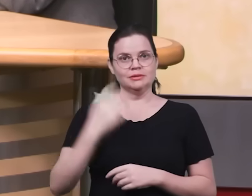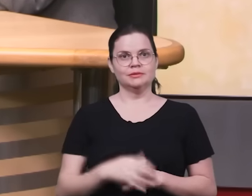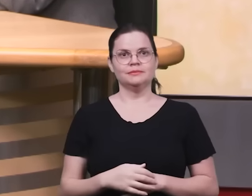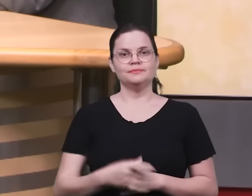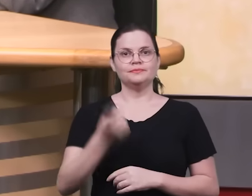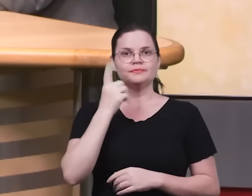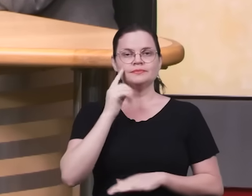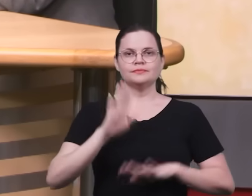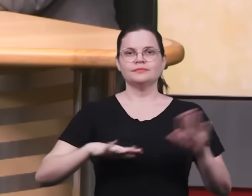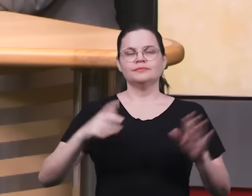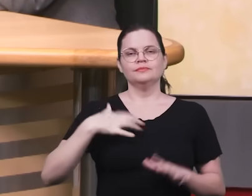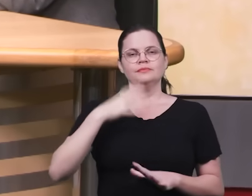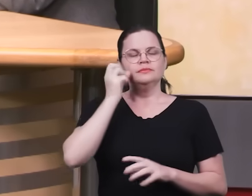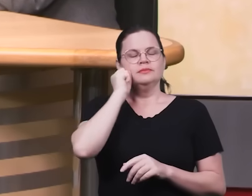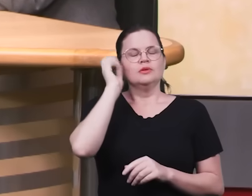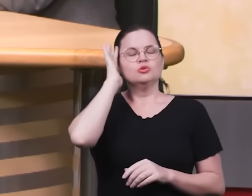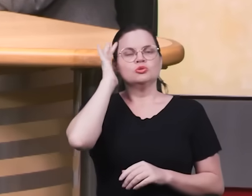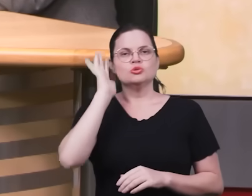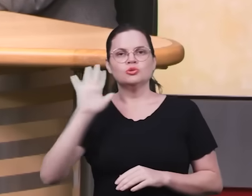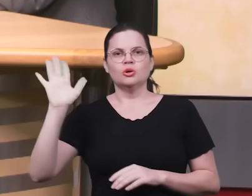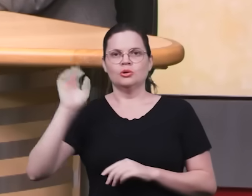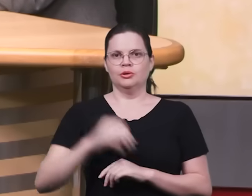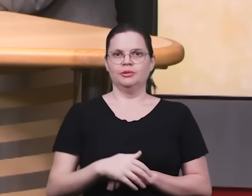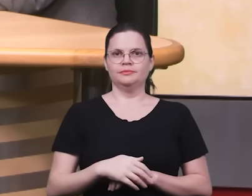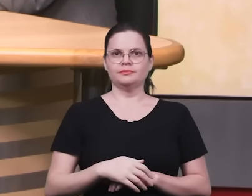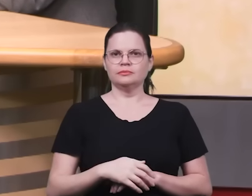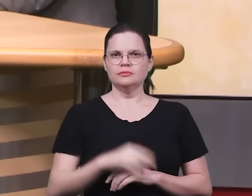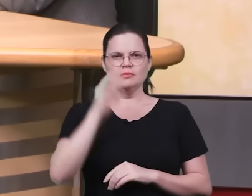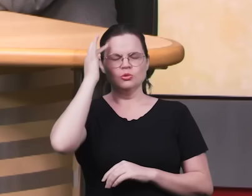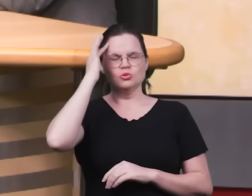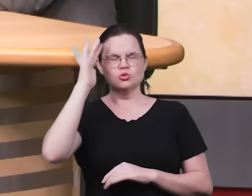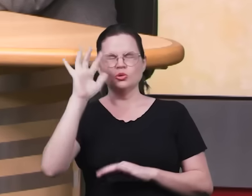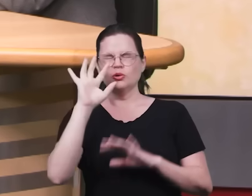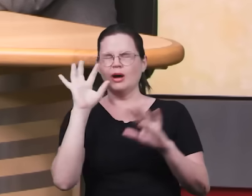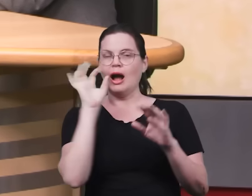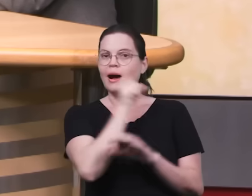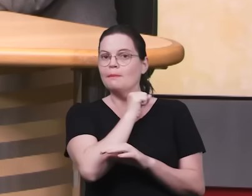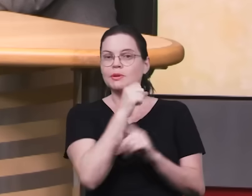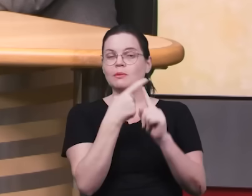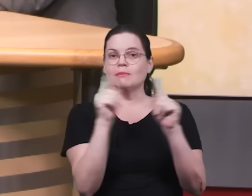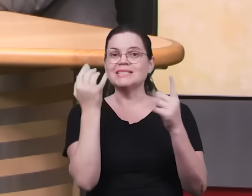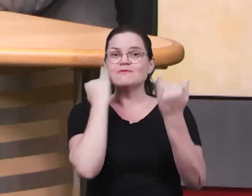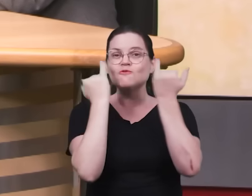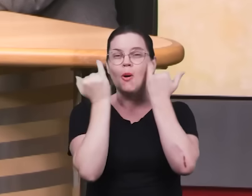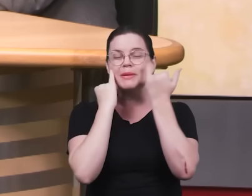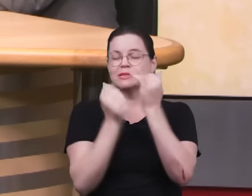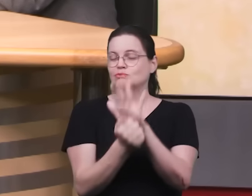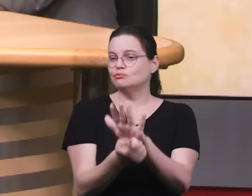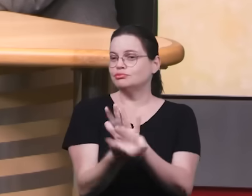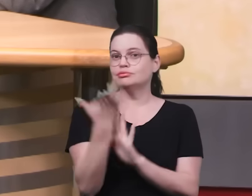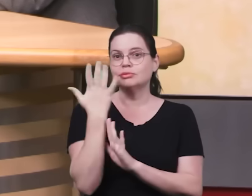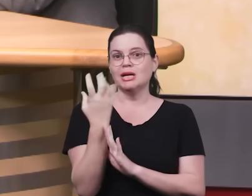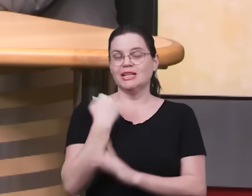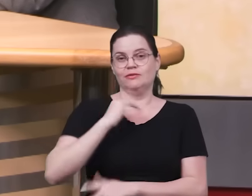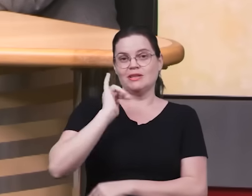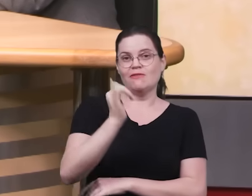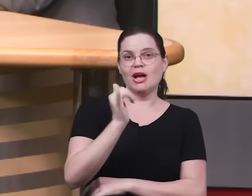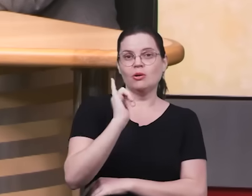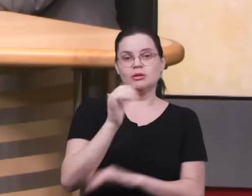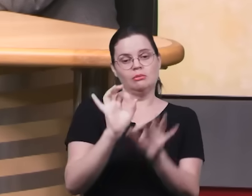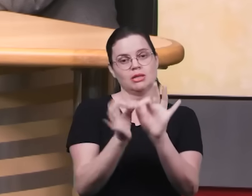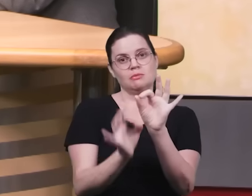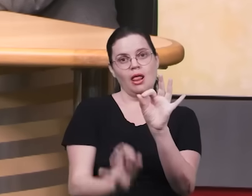um sonho, né, Gilson, uma visão que ela é até rápida e tem tanta informação. Quando você vai contar, você gasta até um tempo